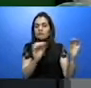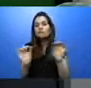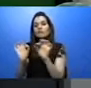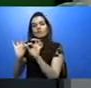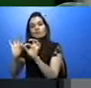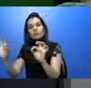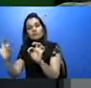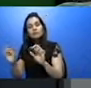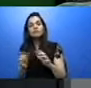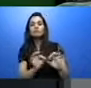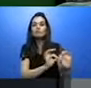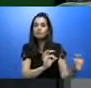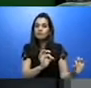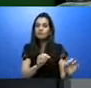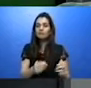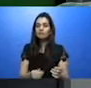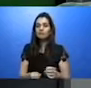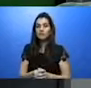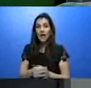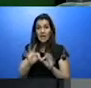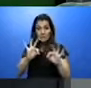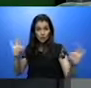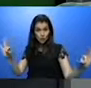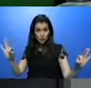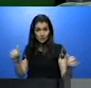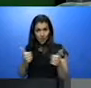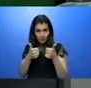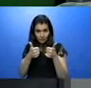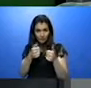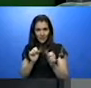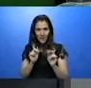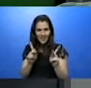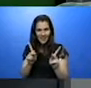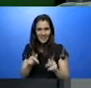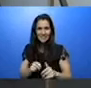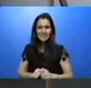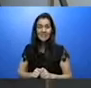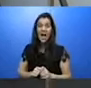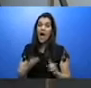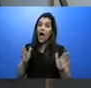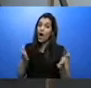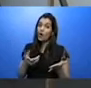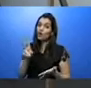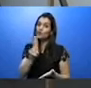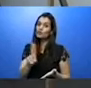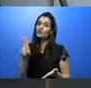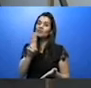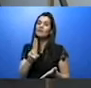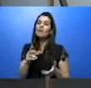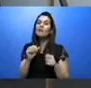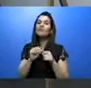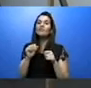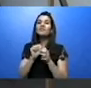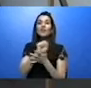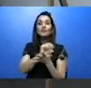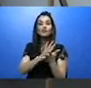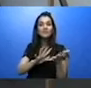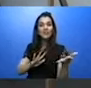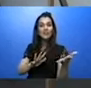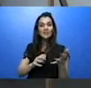essas medidas que aparecem no texto, tudo bem? Que agora nós vamos utilizar para fazer